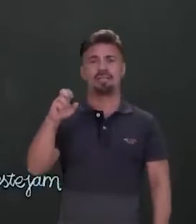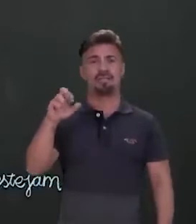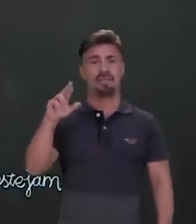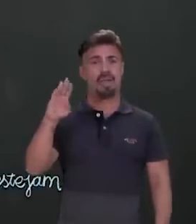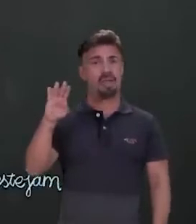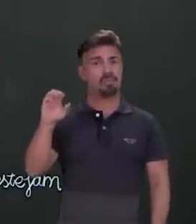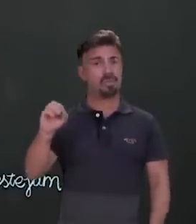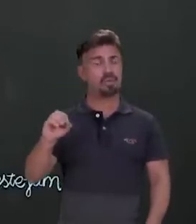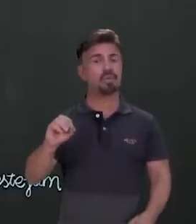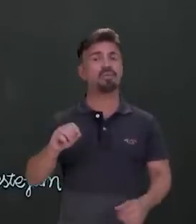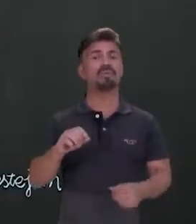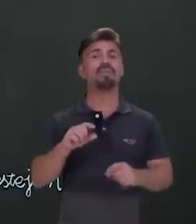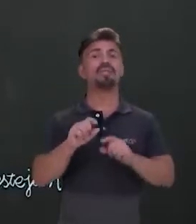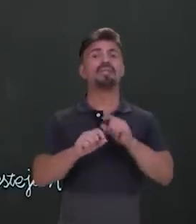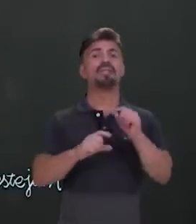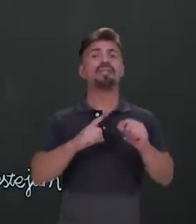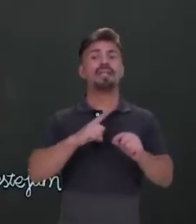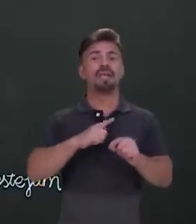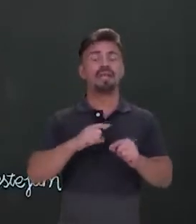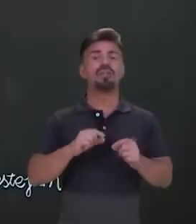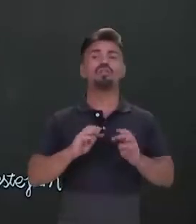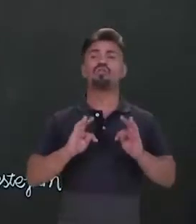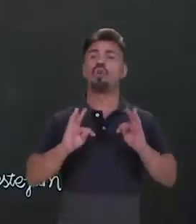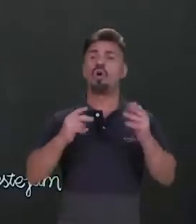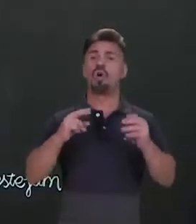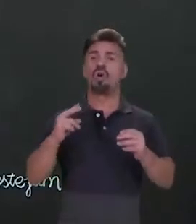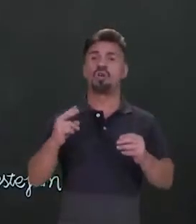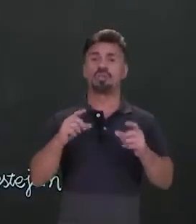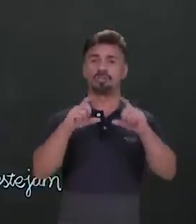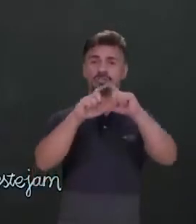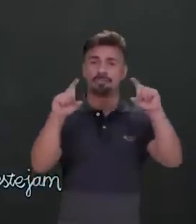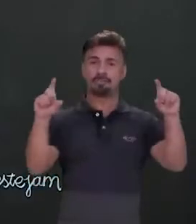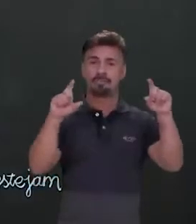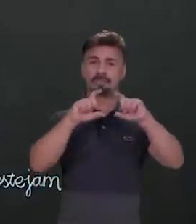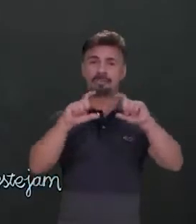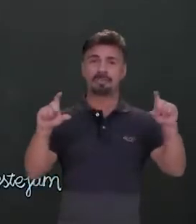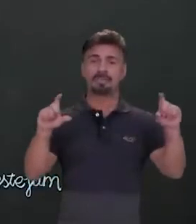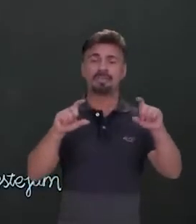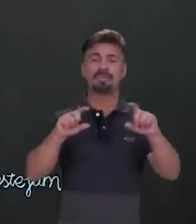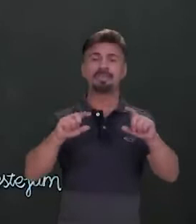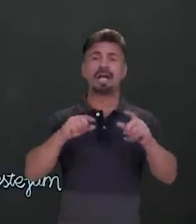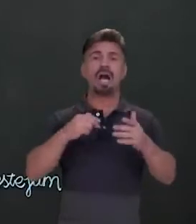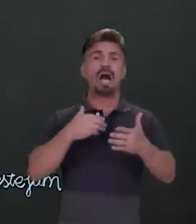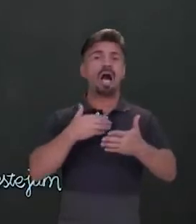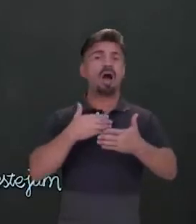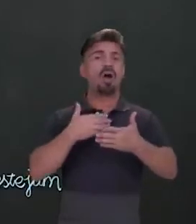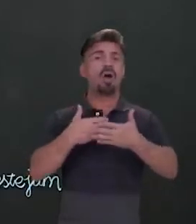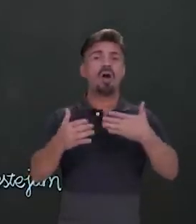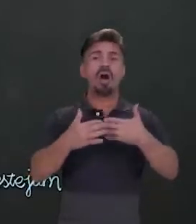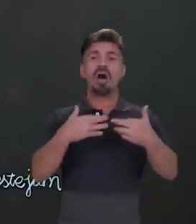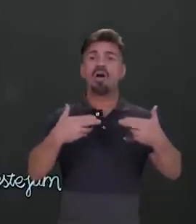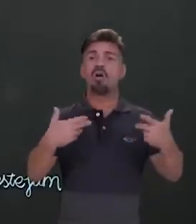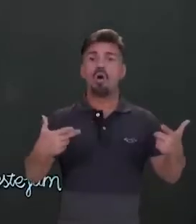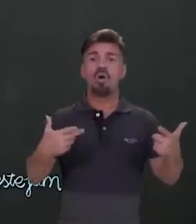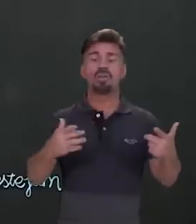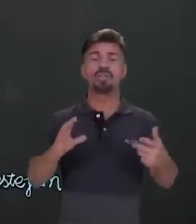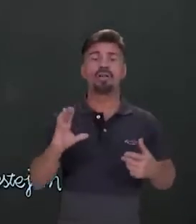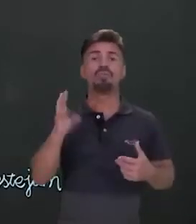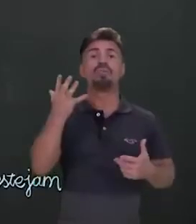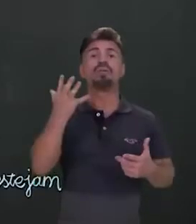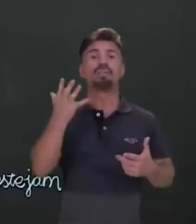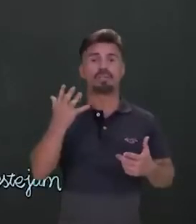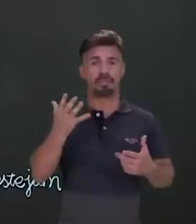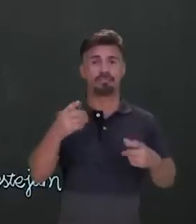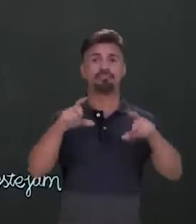orações têm valor de advérbio, ou seja, toda a oração indica alguma circunstância. Existem